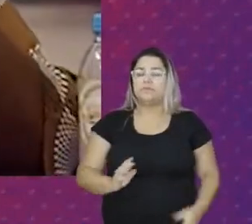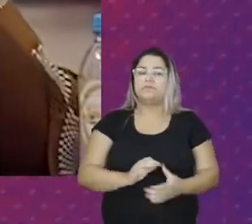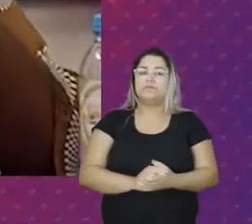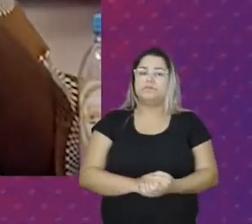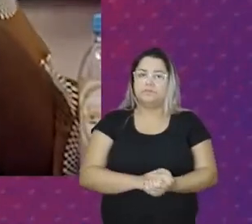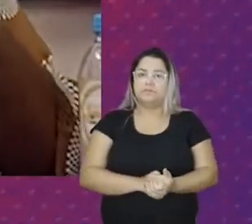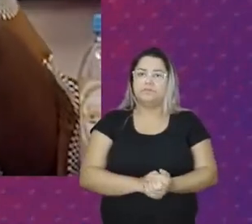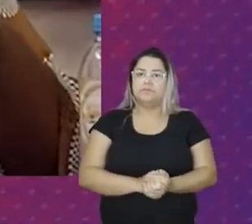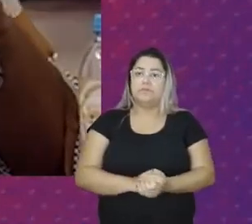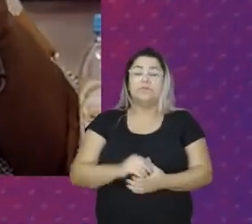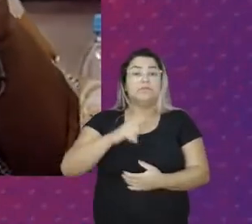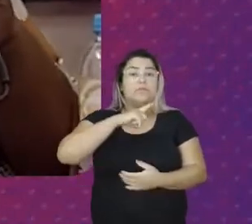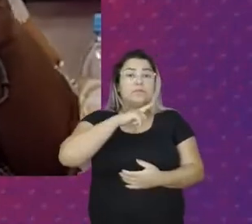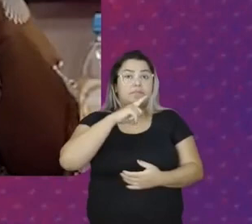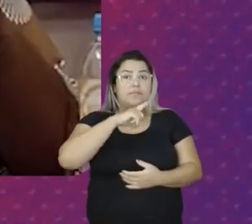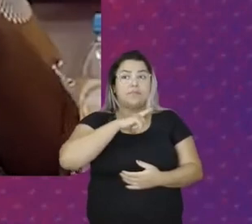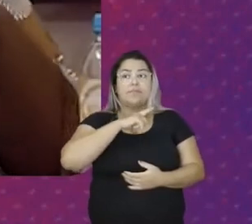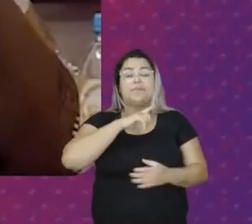Para ter